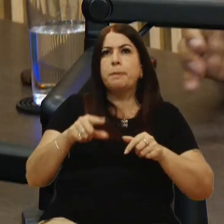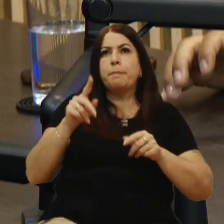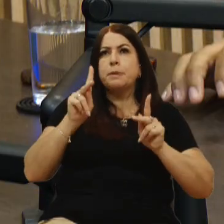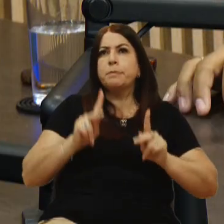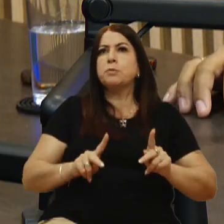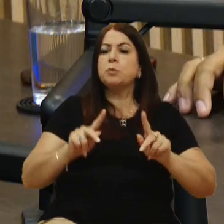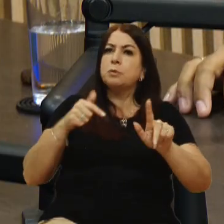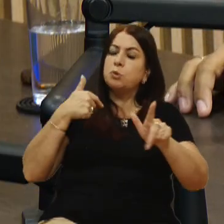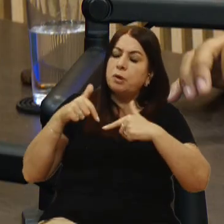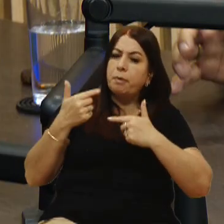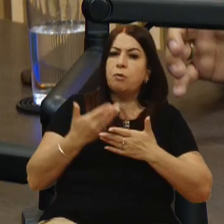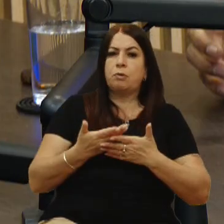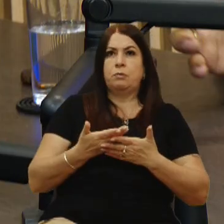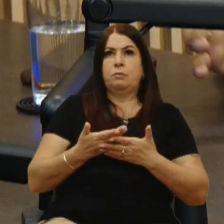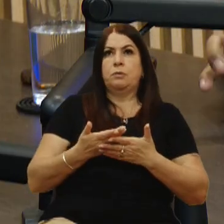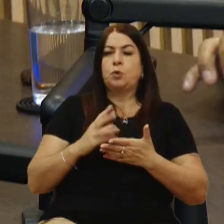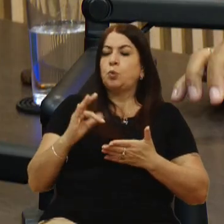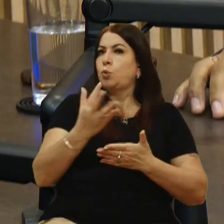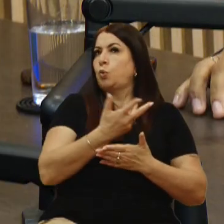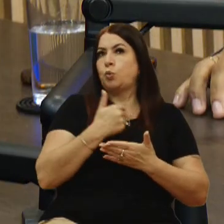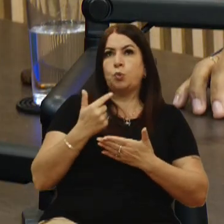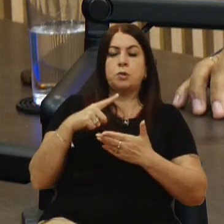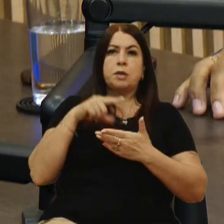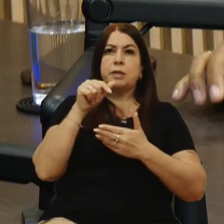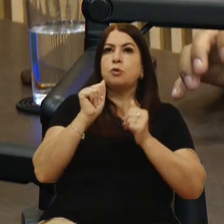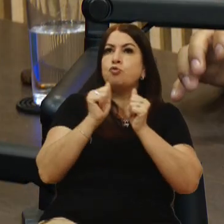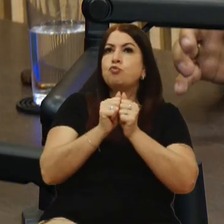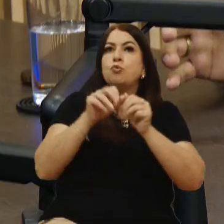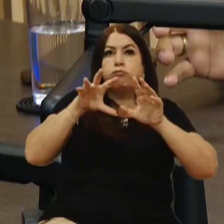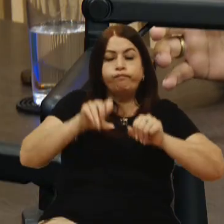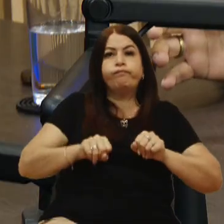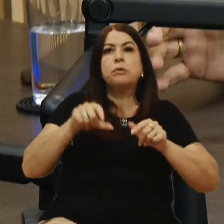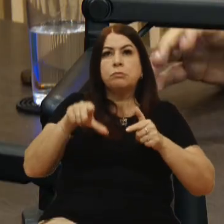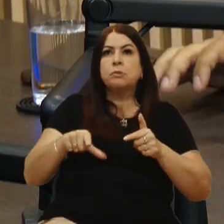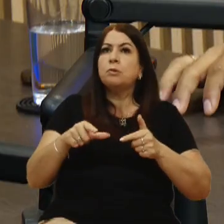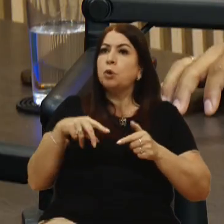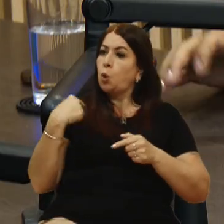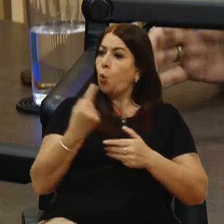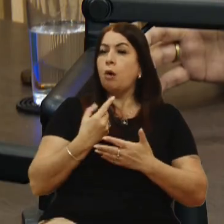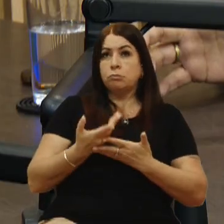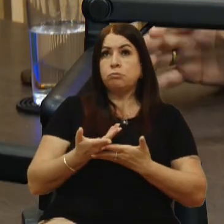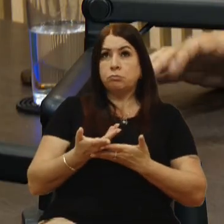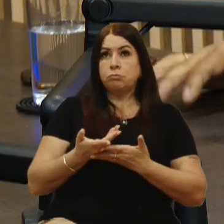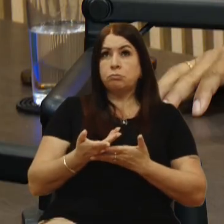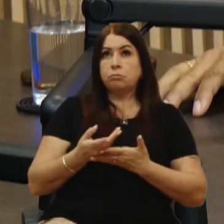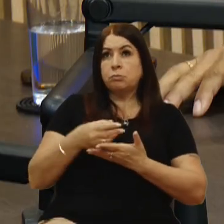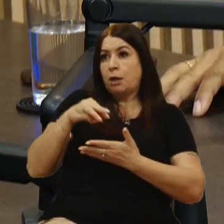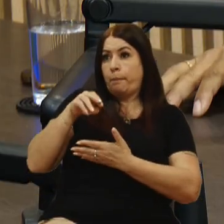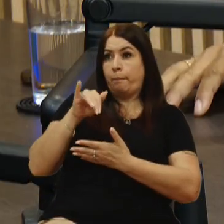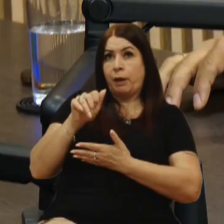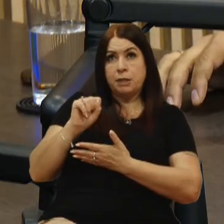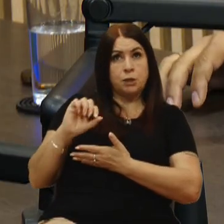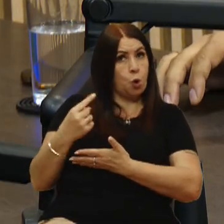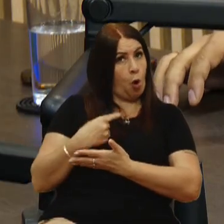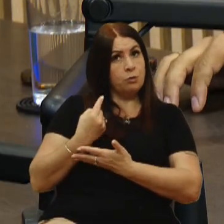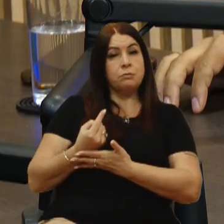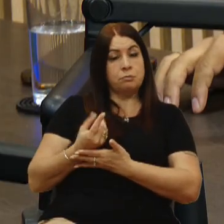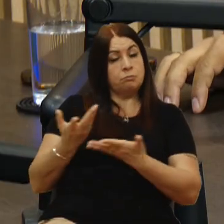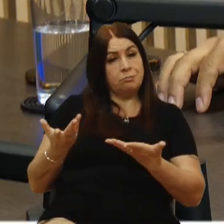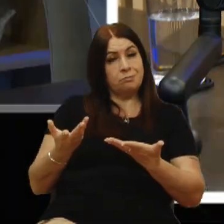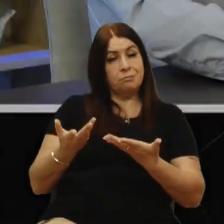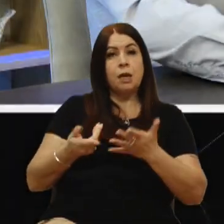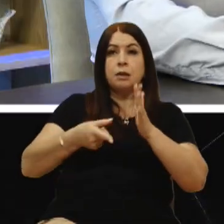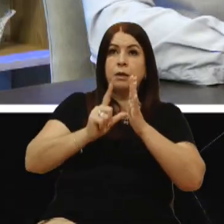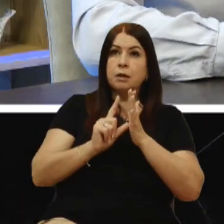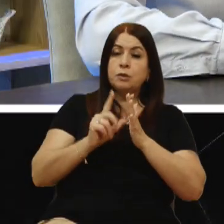pelos trabalhadores, enfim, todo mundo tem que estar ali ocupando o espaço que é nosso, né? A Maesa é nossa. Certo. Vereador, antes